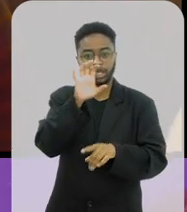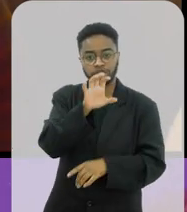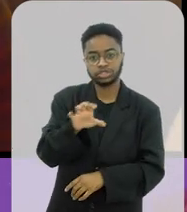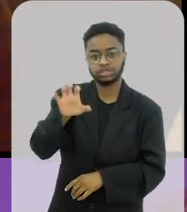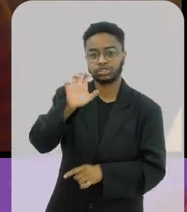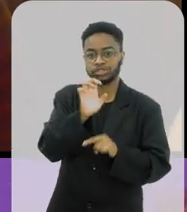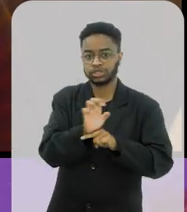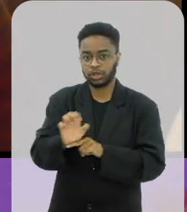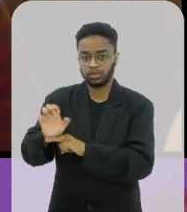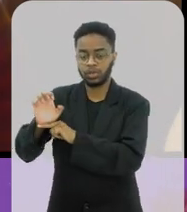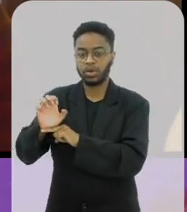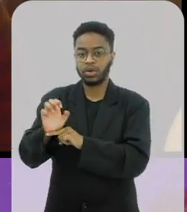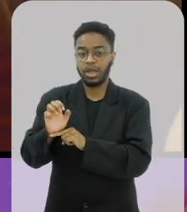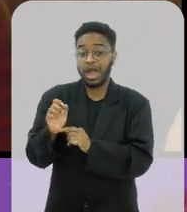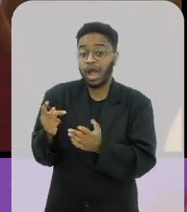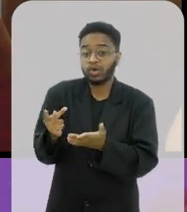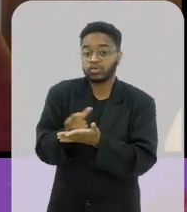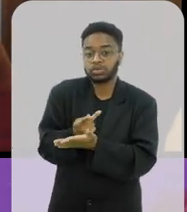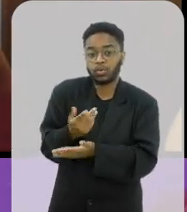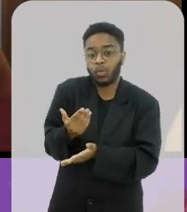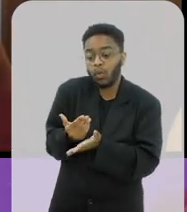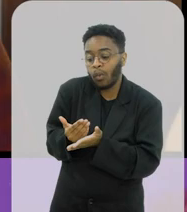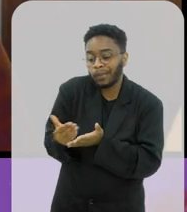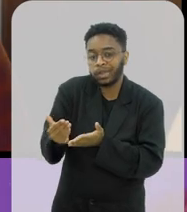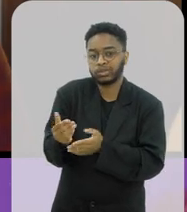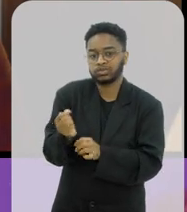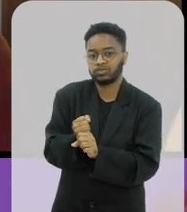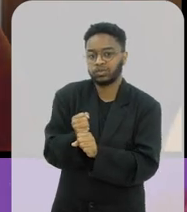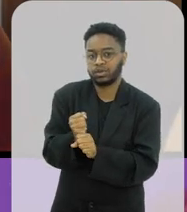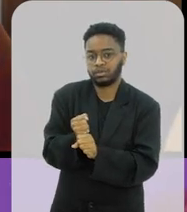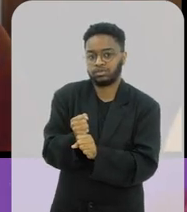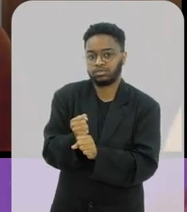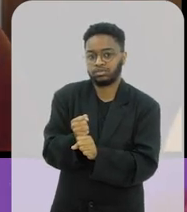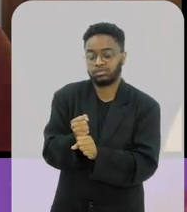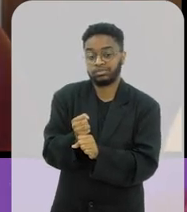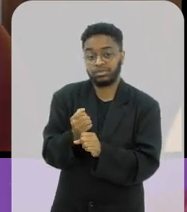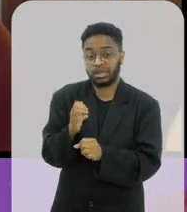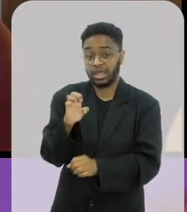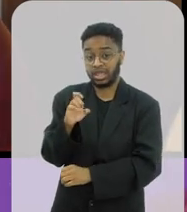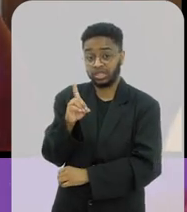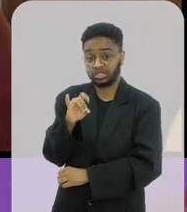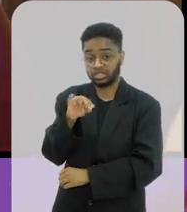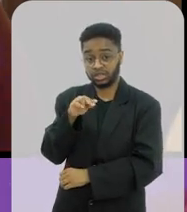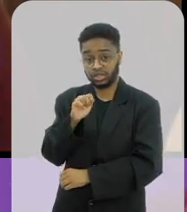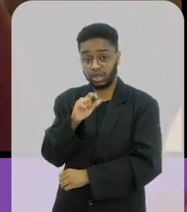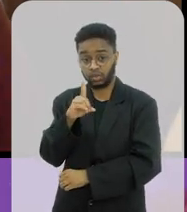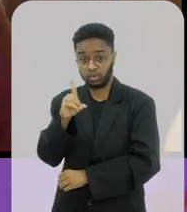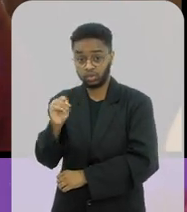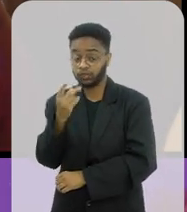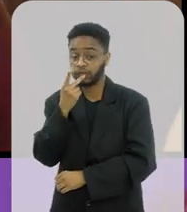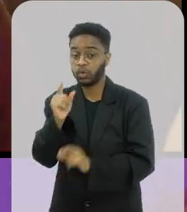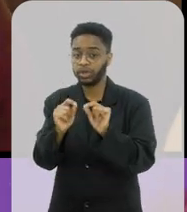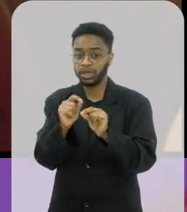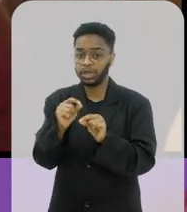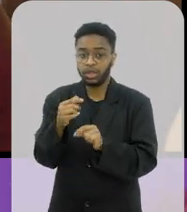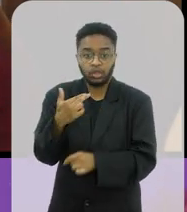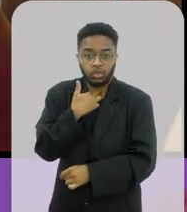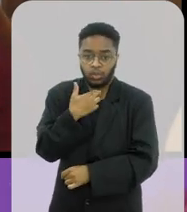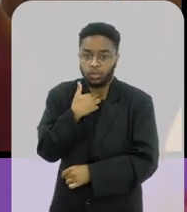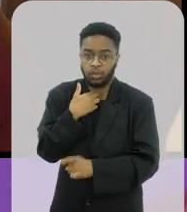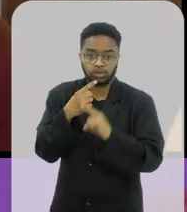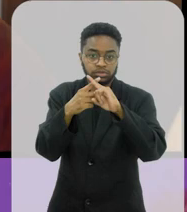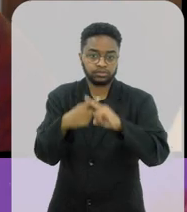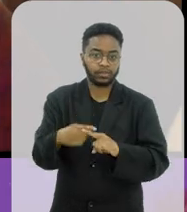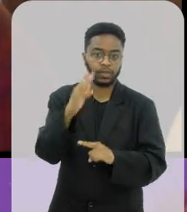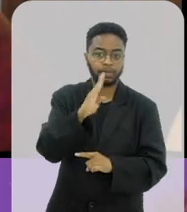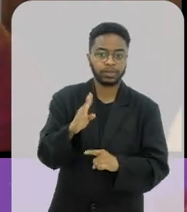que foram realizados no início do ano, o Edinaldo disse que não vai deixar que o Campeonato